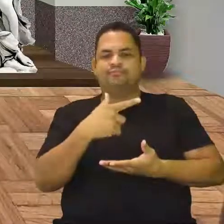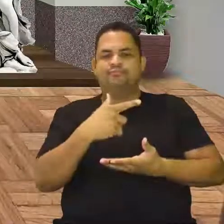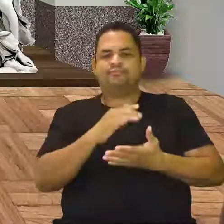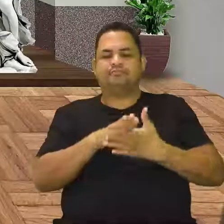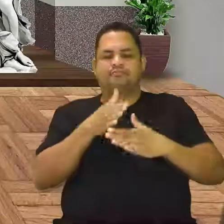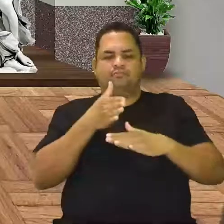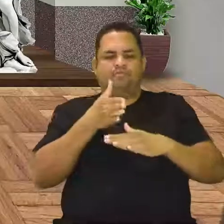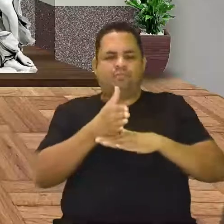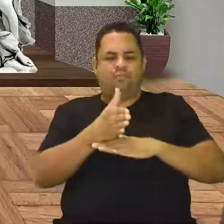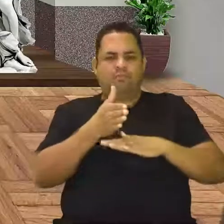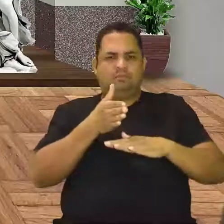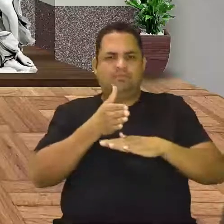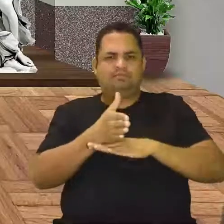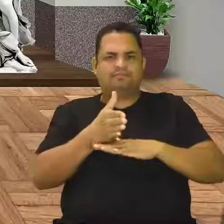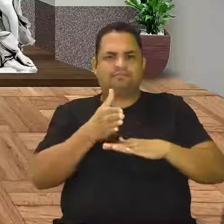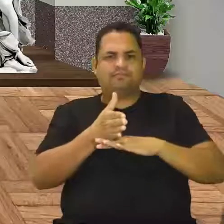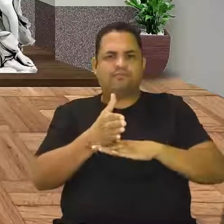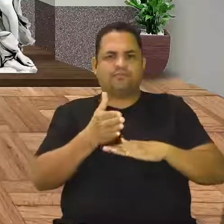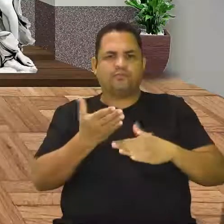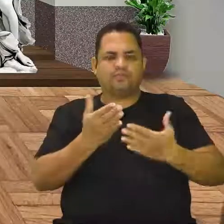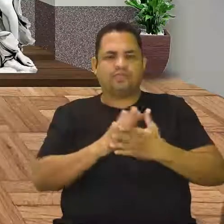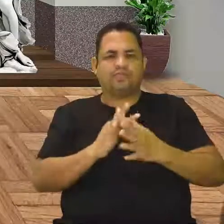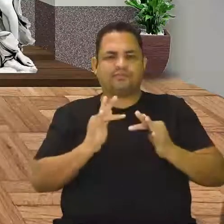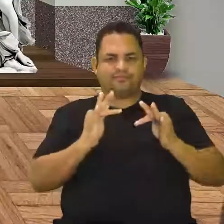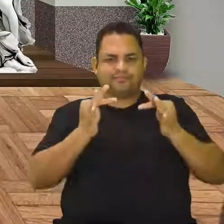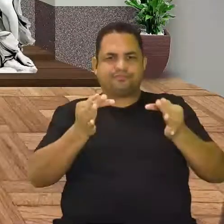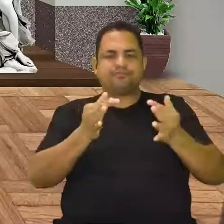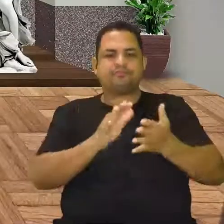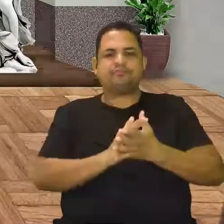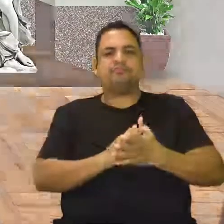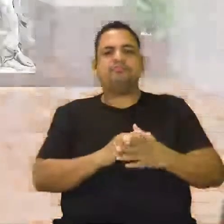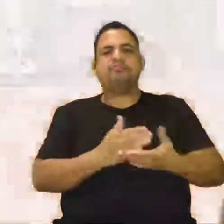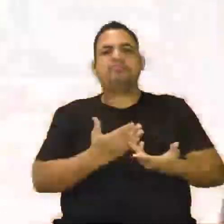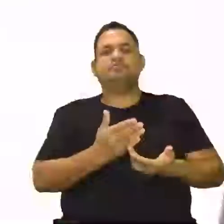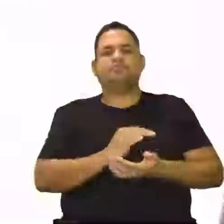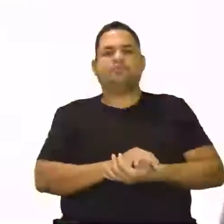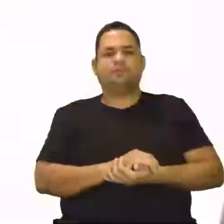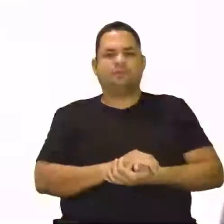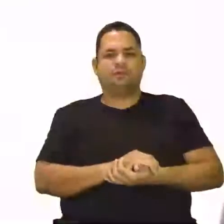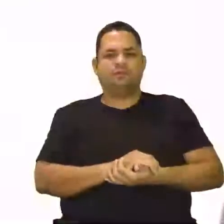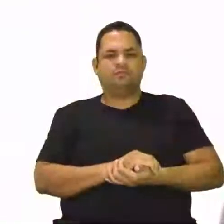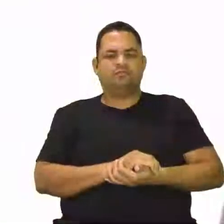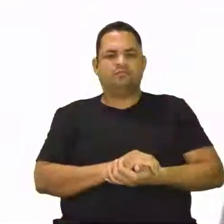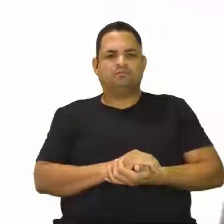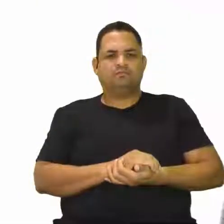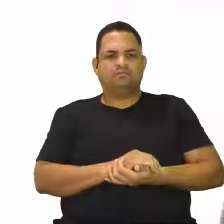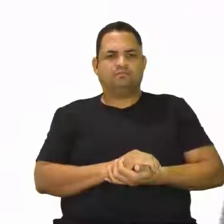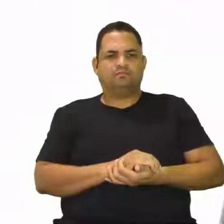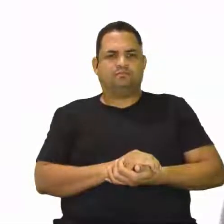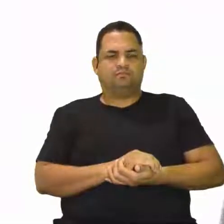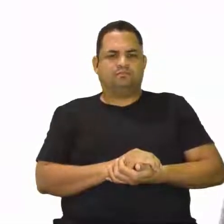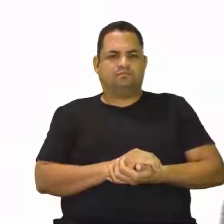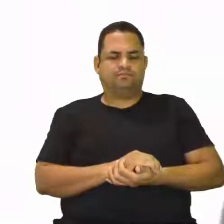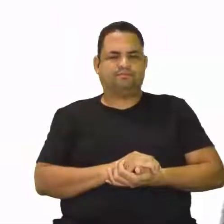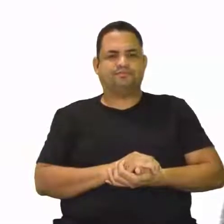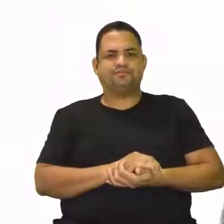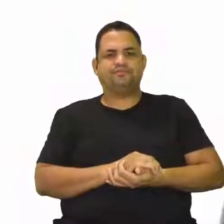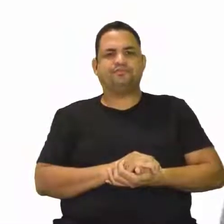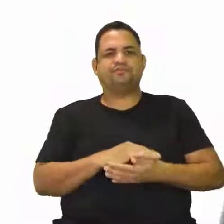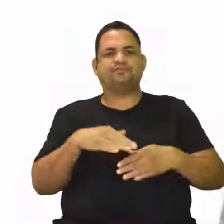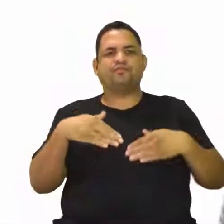é uma regra da Guerra fechou no quadro vamos lá com esses valores